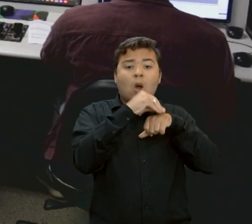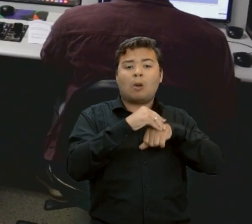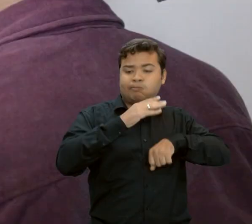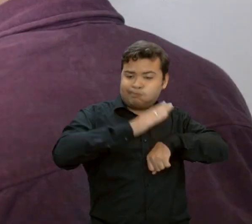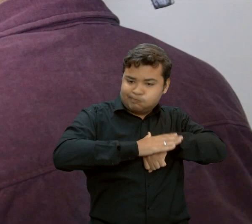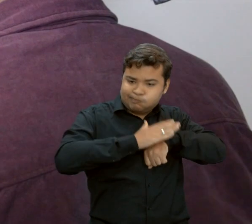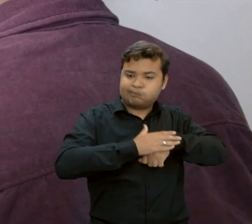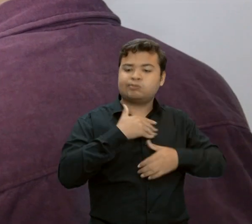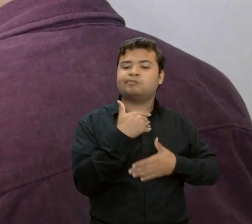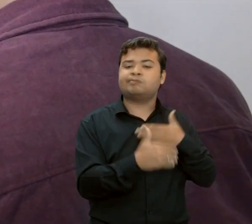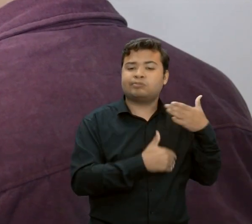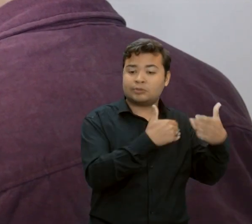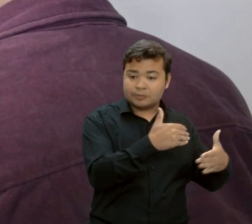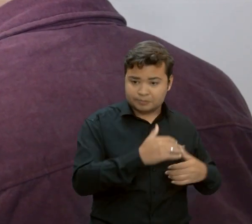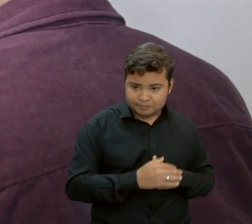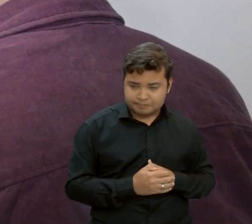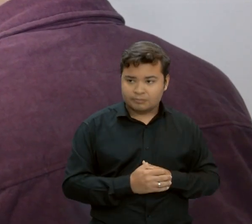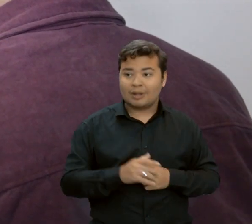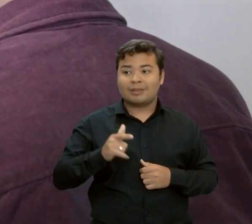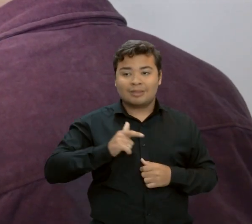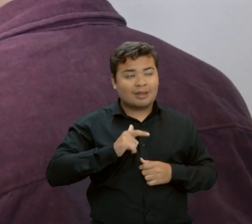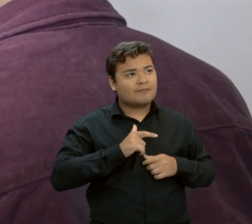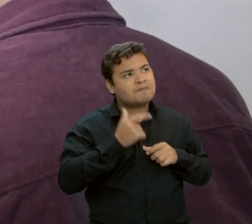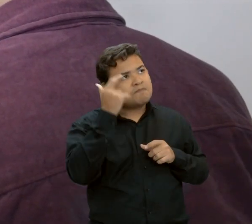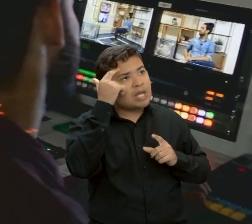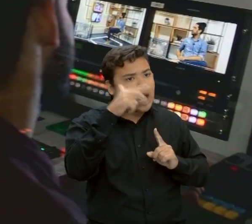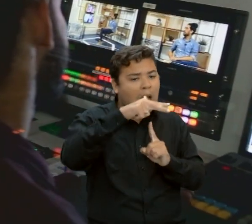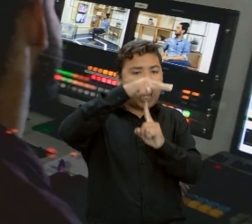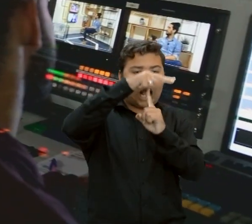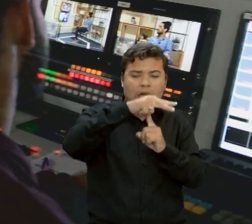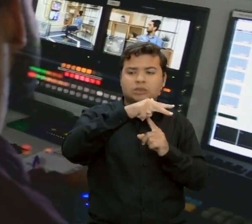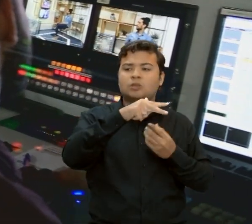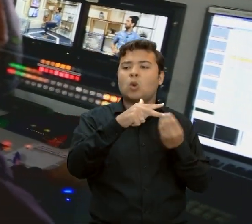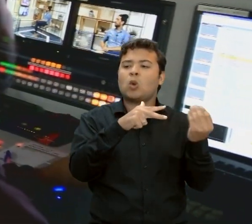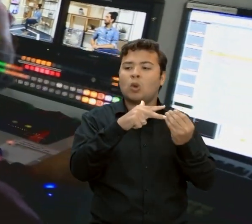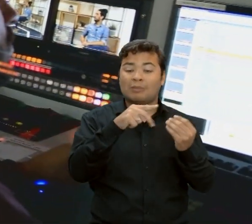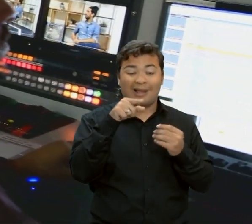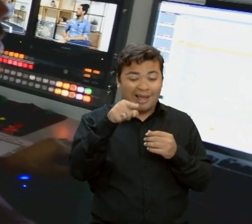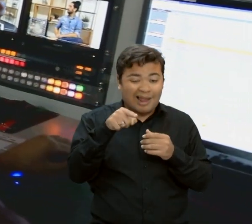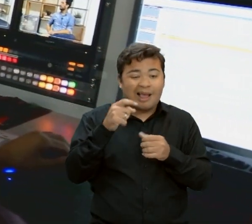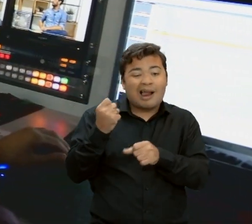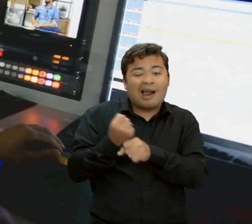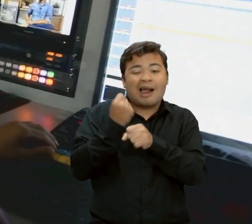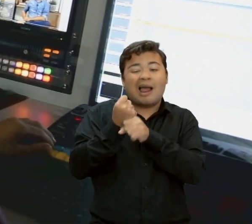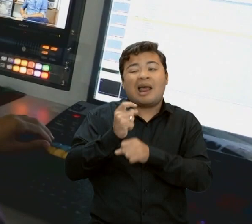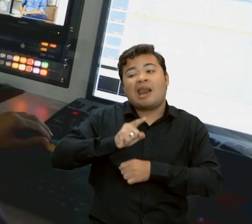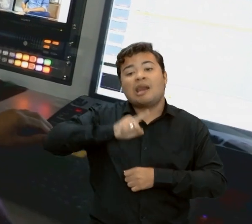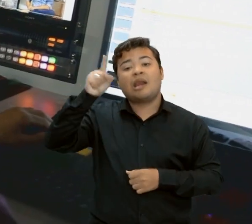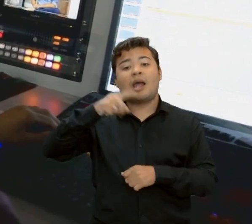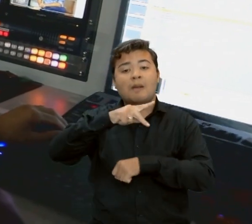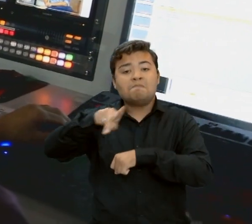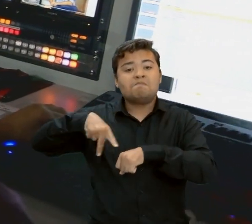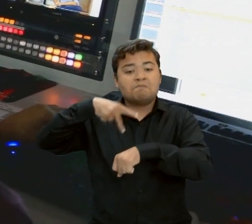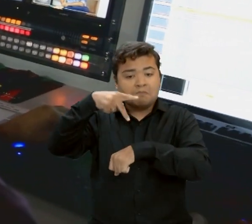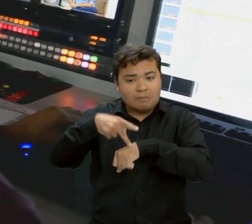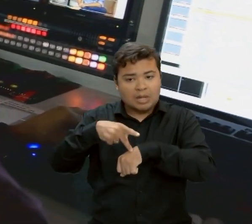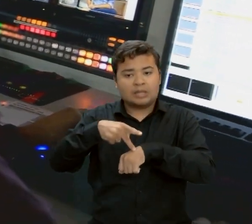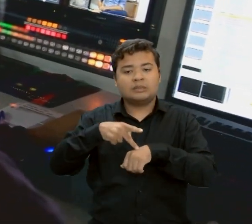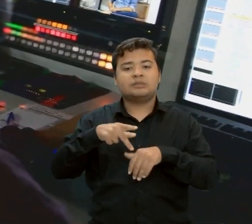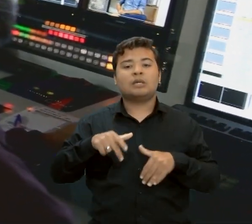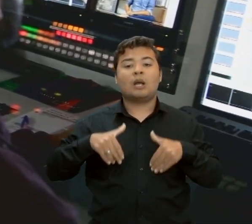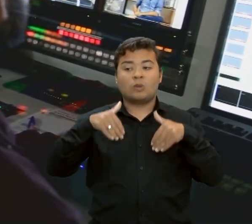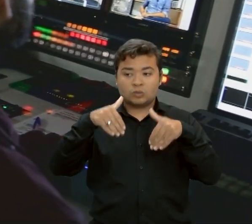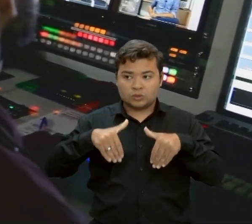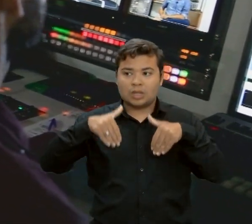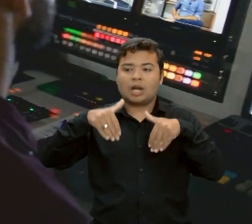nossa antena foi dimensionada, ela foi fabricada na Austrália. Por que a Austrália? Na